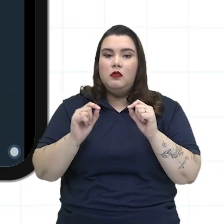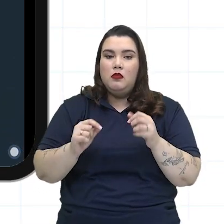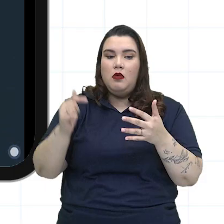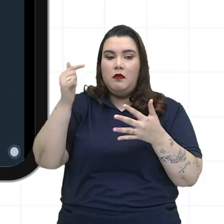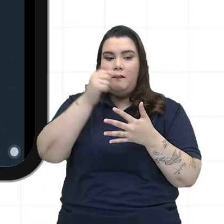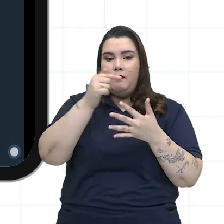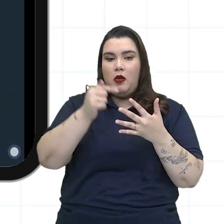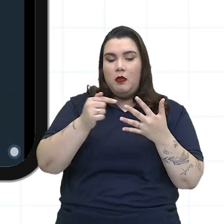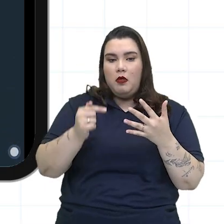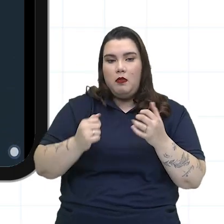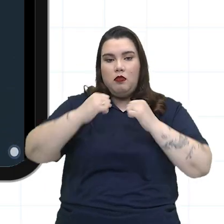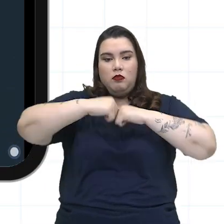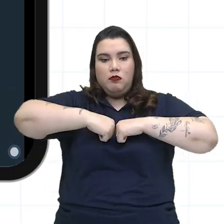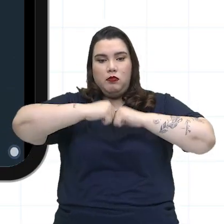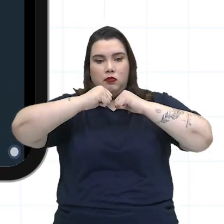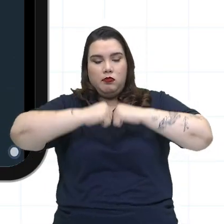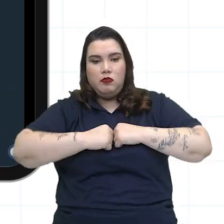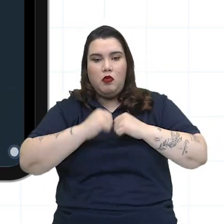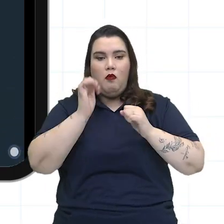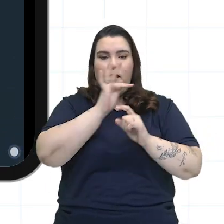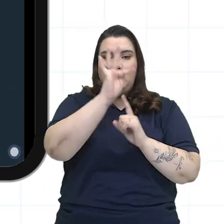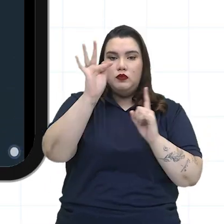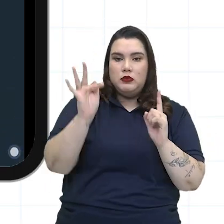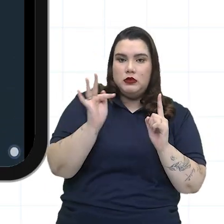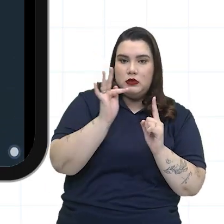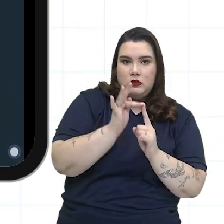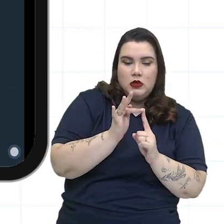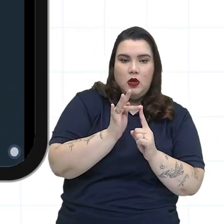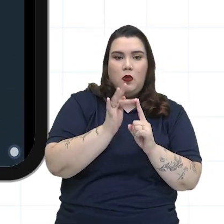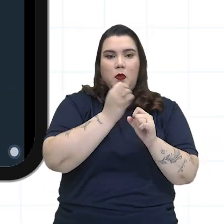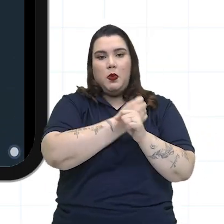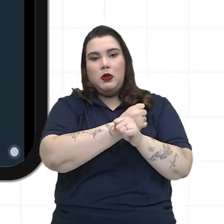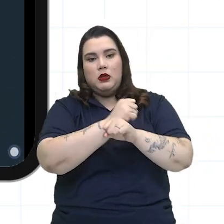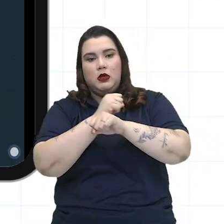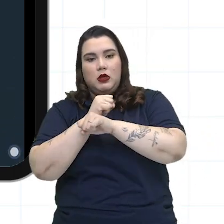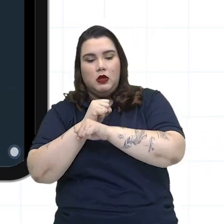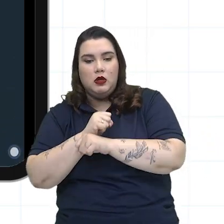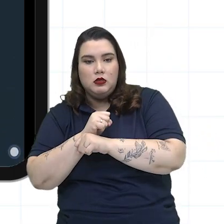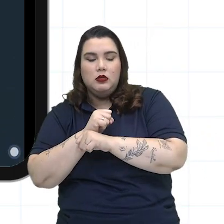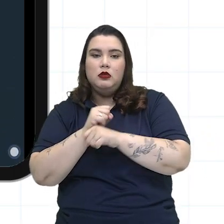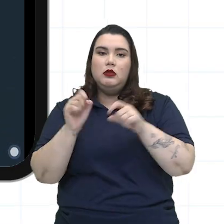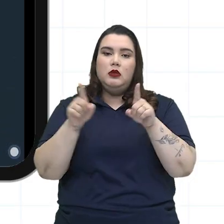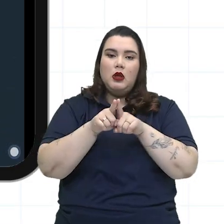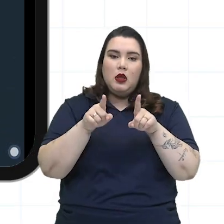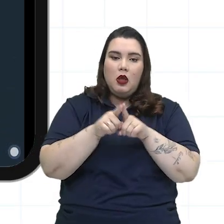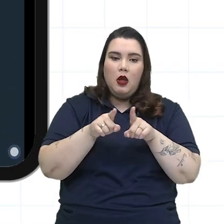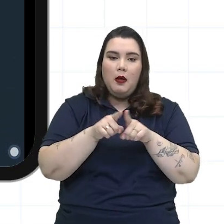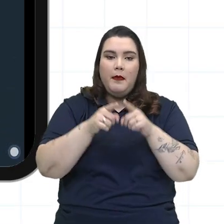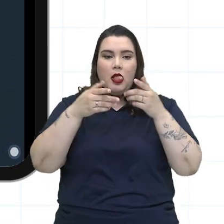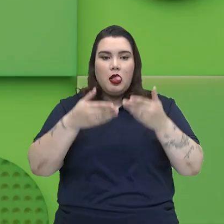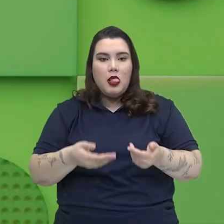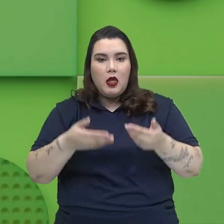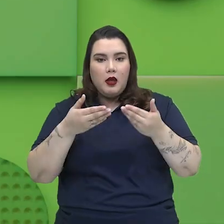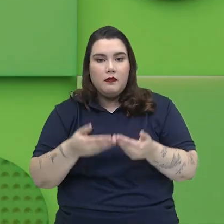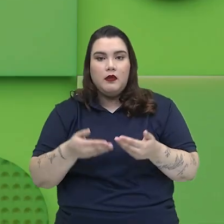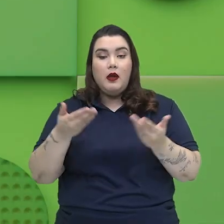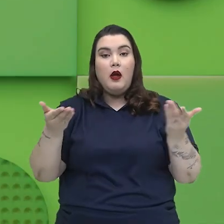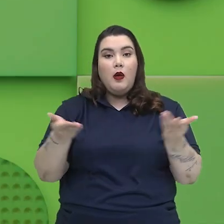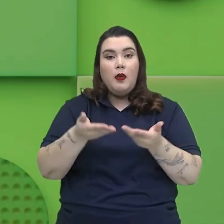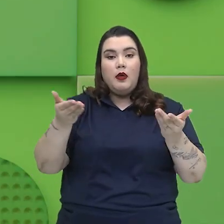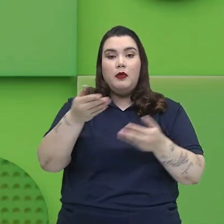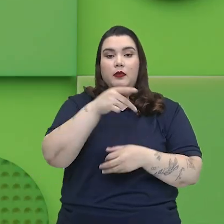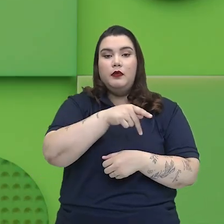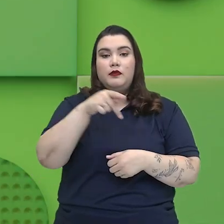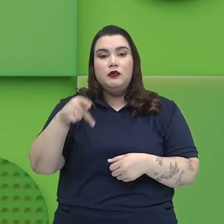nossas articulações, a sua função de proteção, função de amortecimento. E a